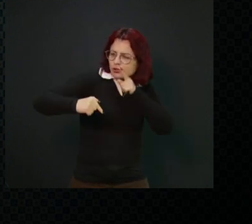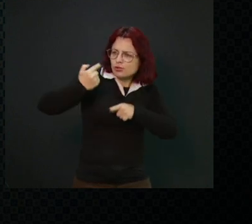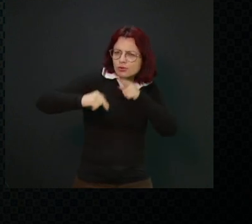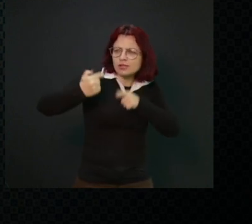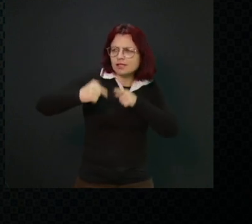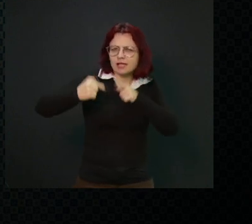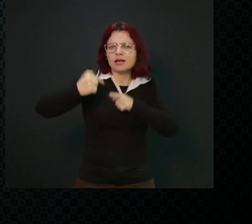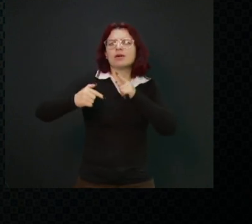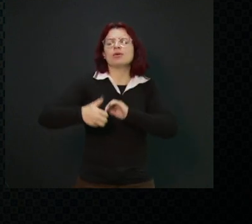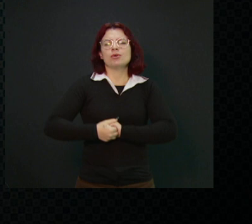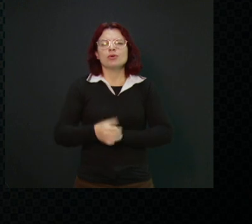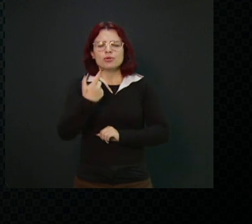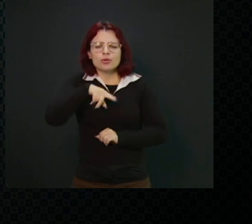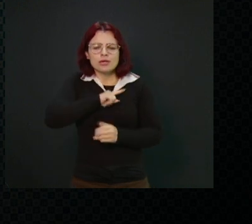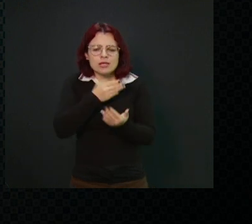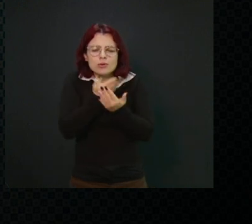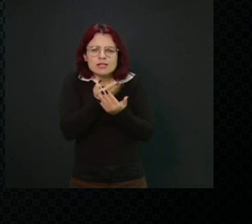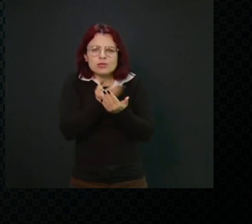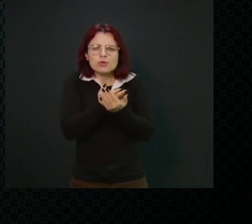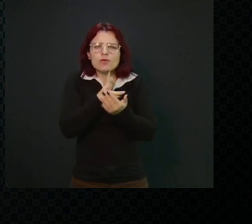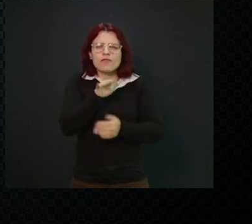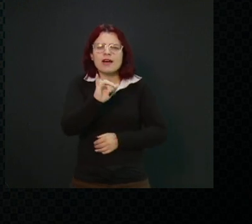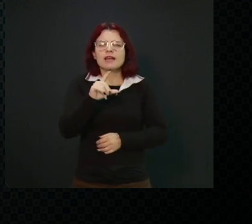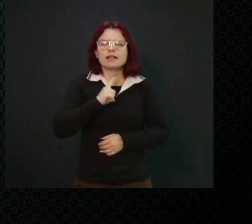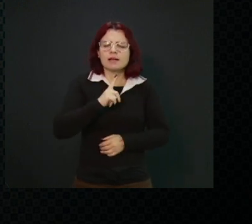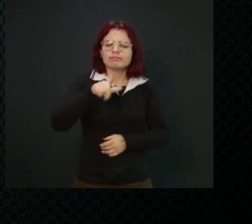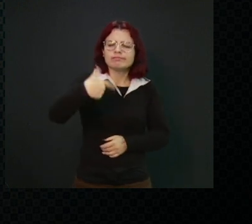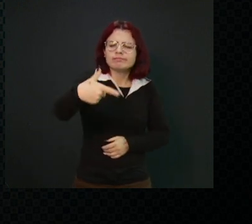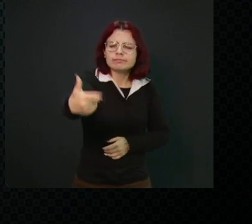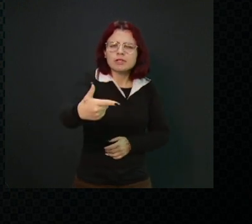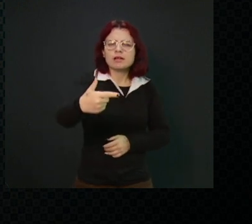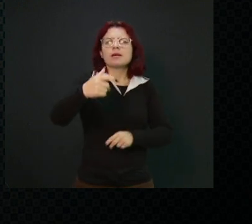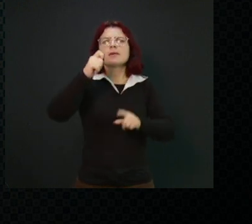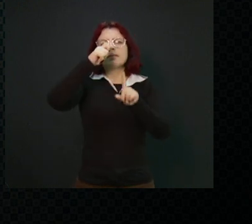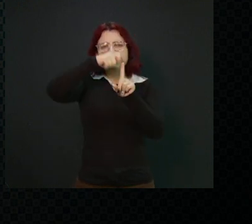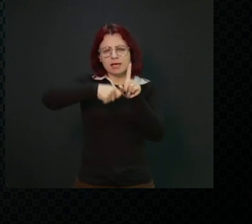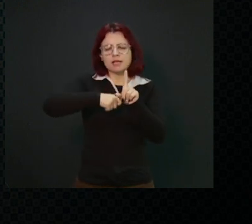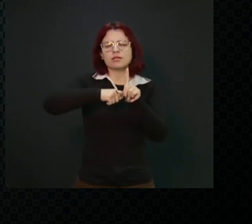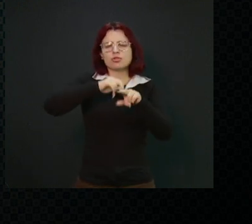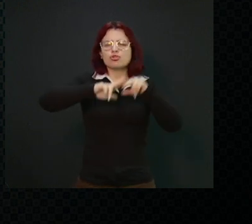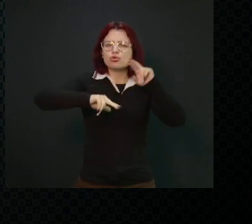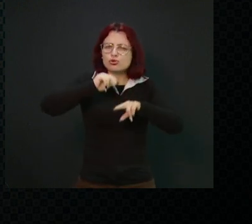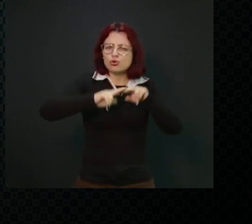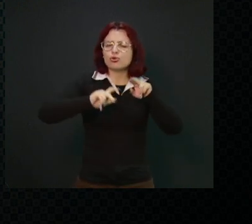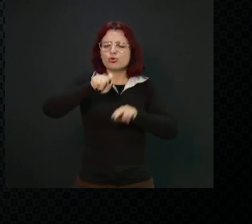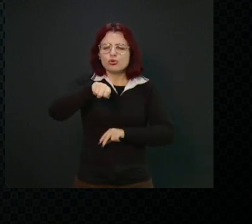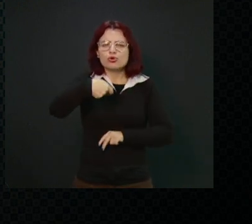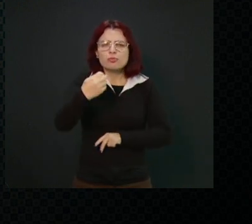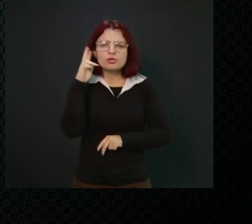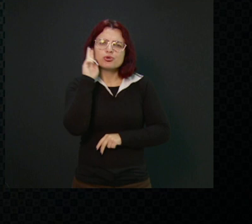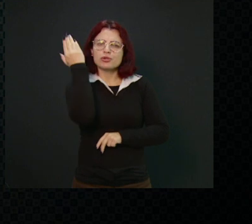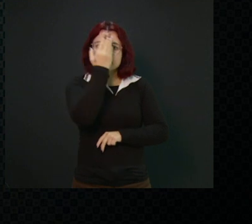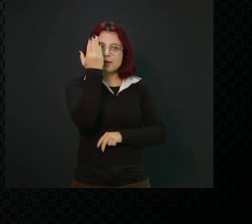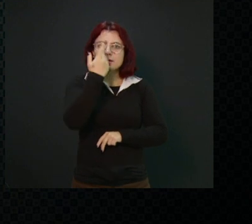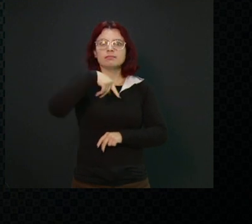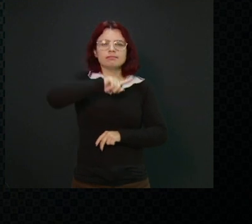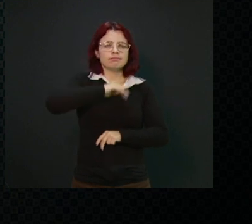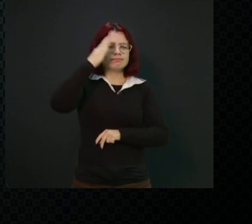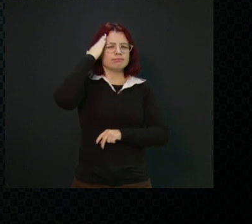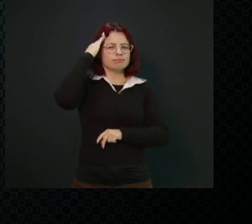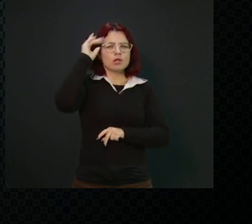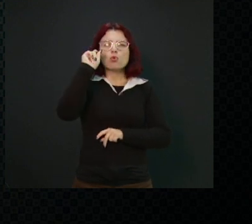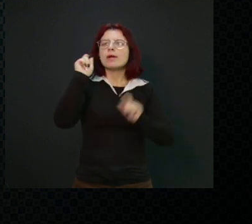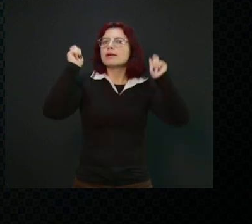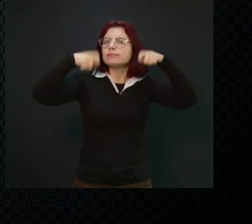agora, nesse estudo que teremos durante o mês de junho sobre a surdocegueira, é a compreensão de que